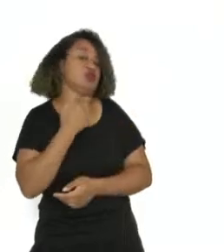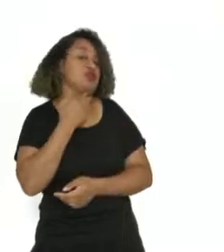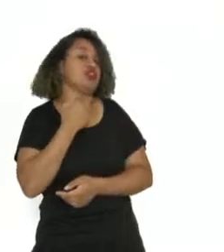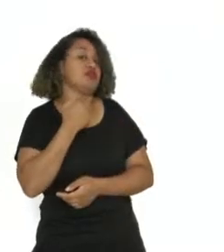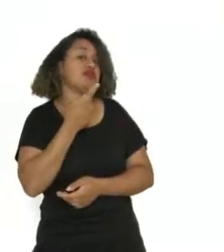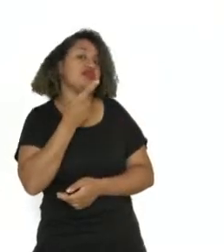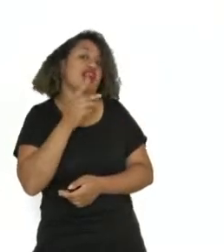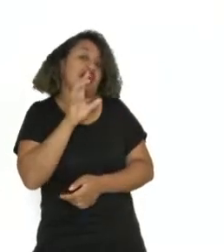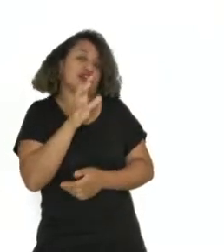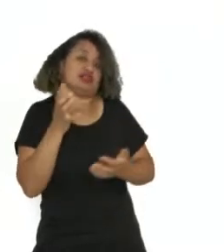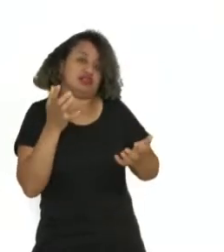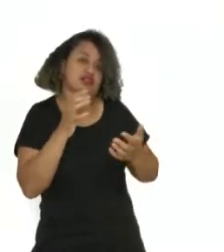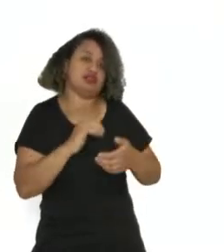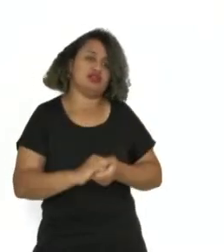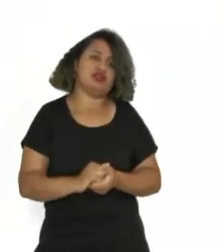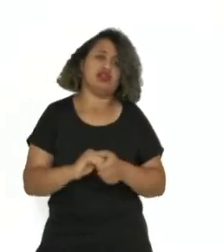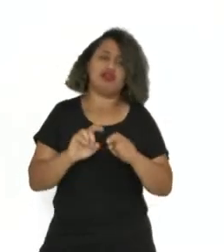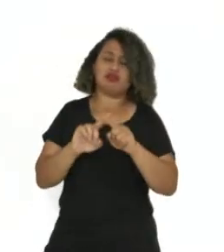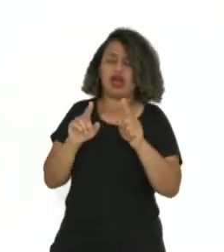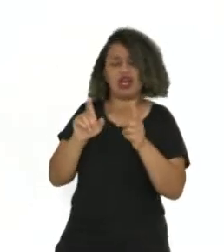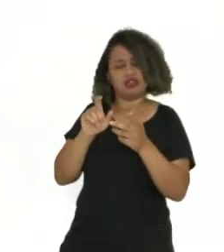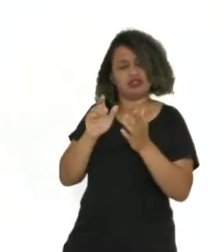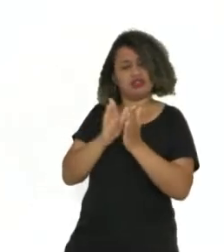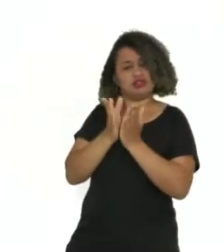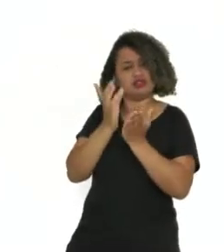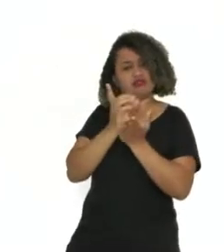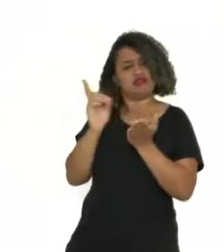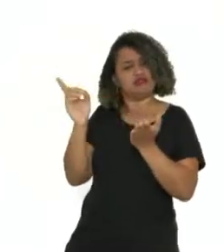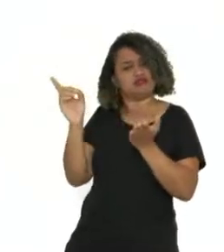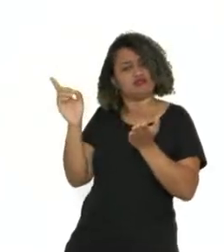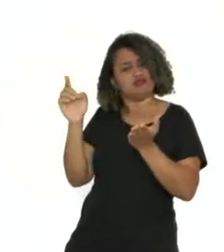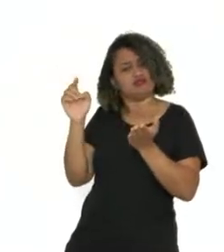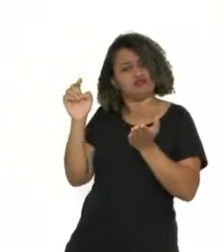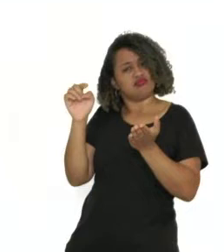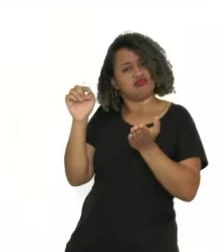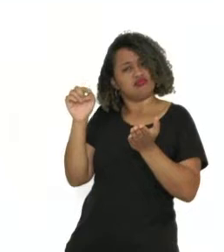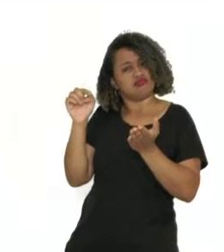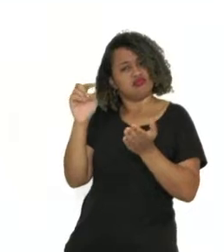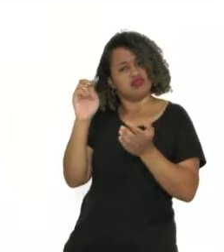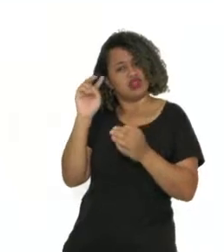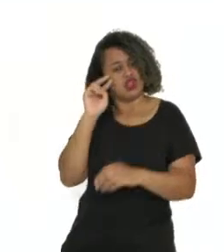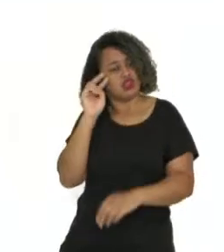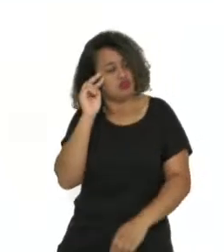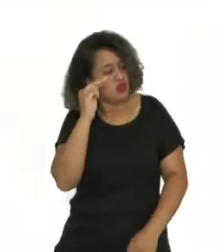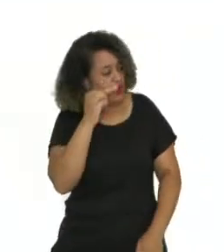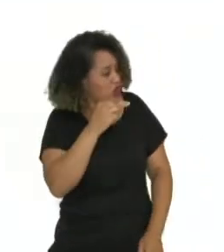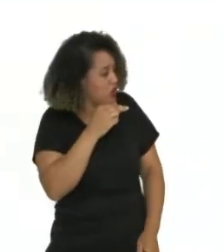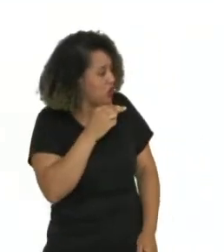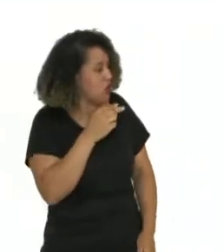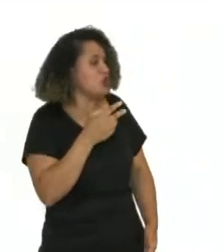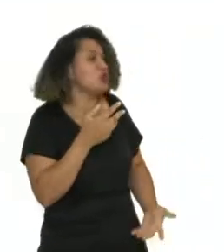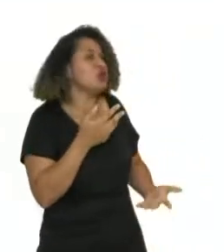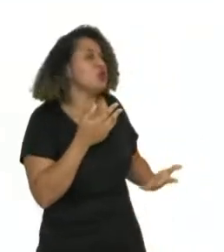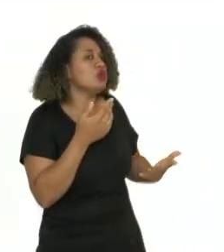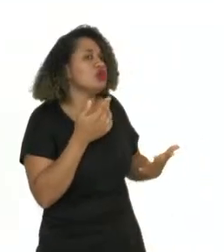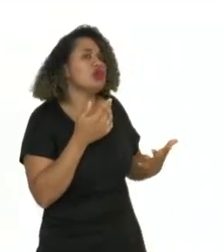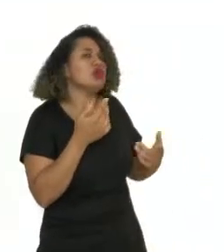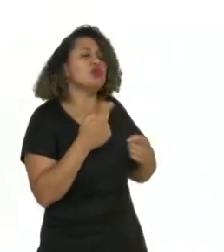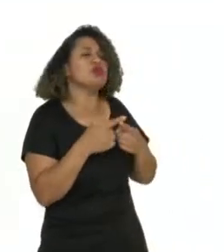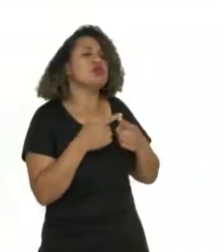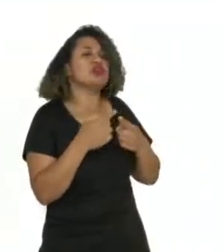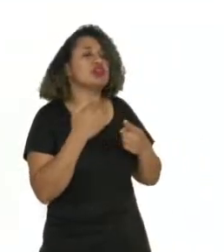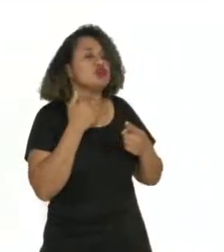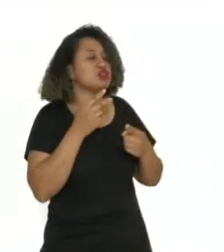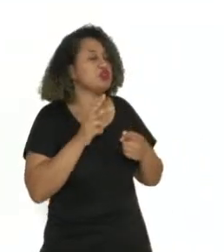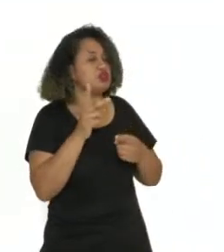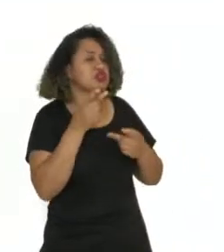assim. Mas a Sagrada Escritura? Ele olhou-me, reprovando o diálogo, e porque não podia ir mais